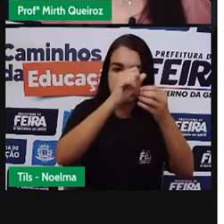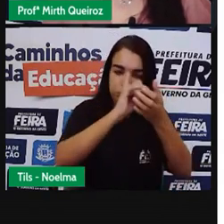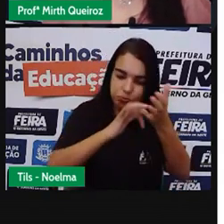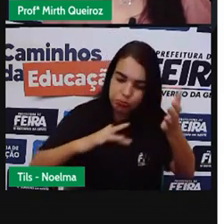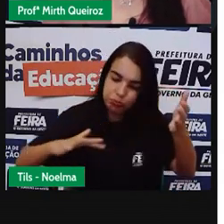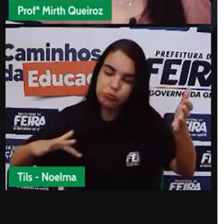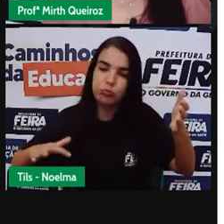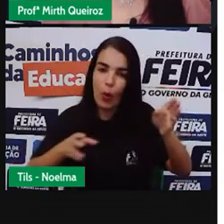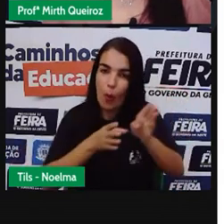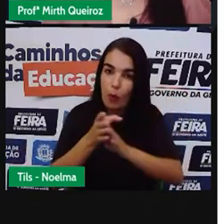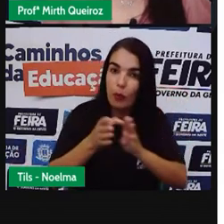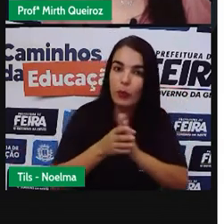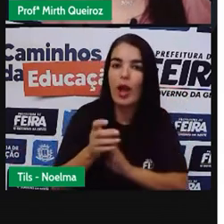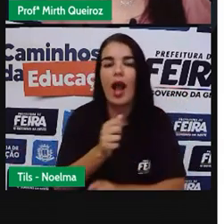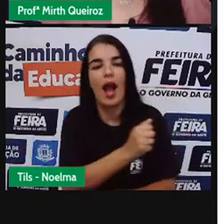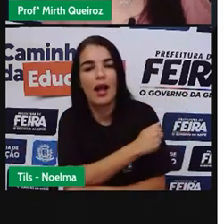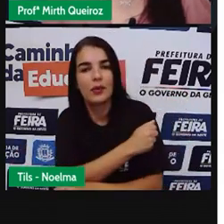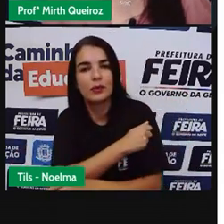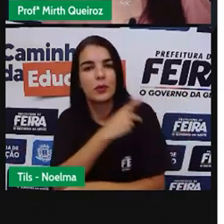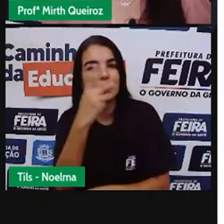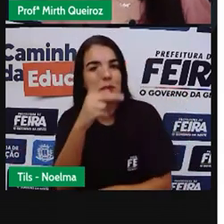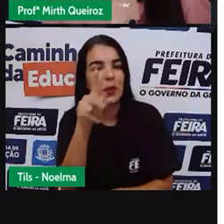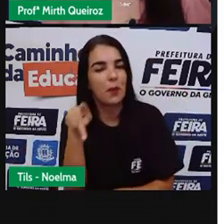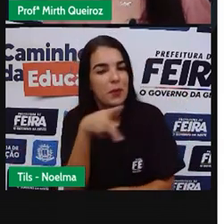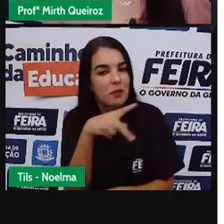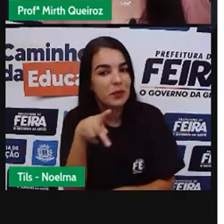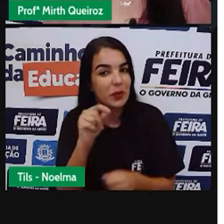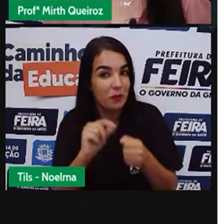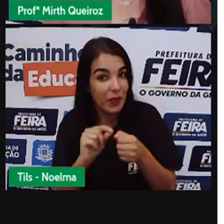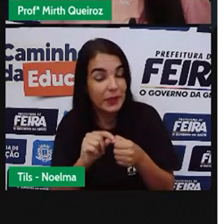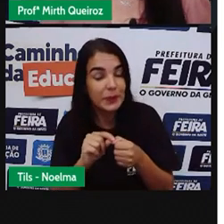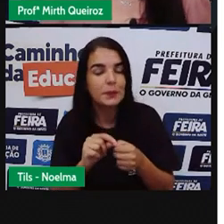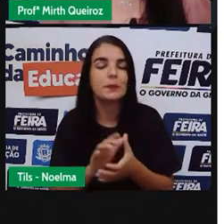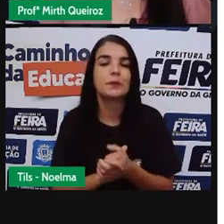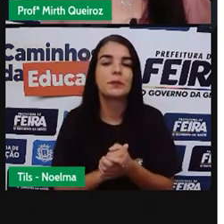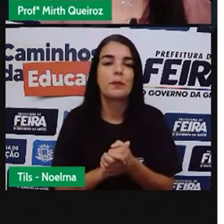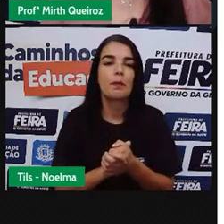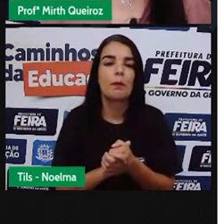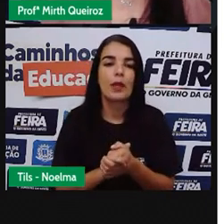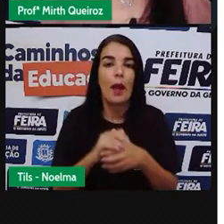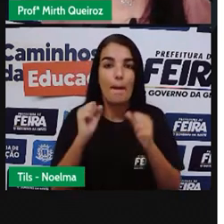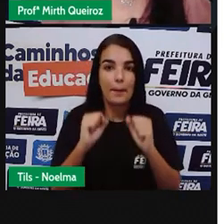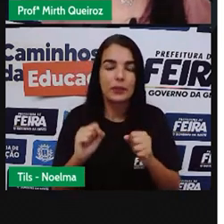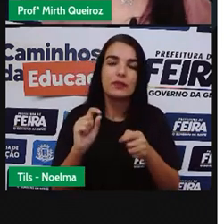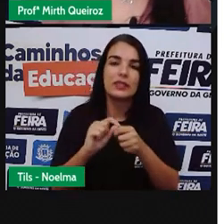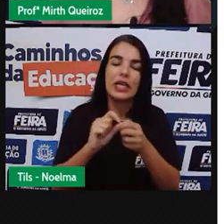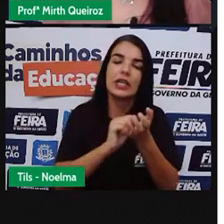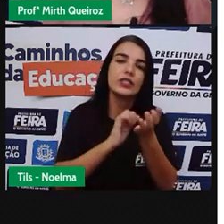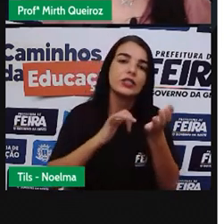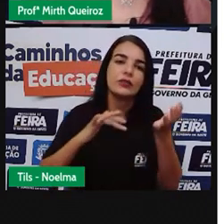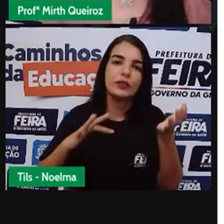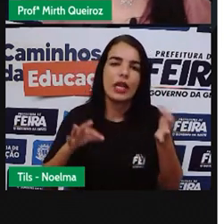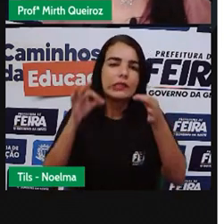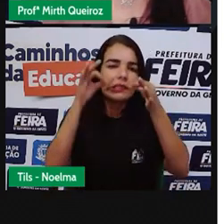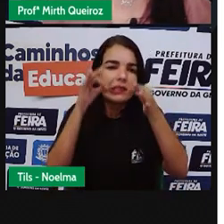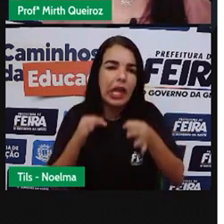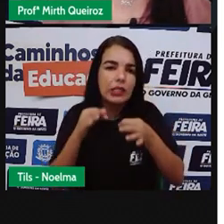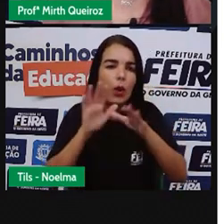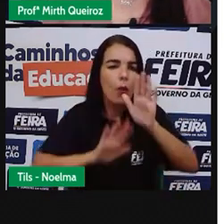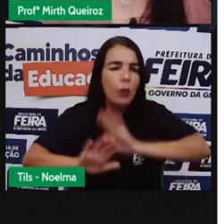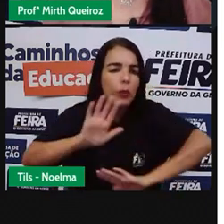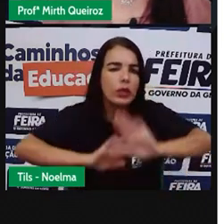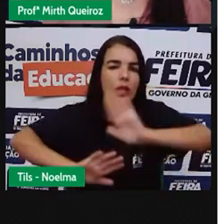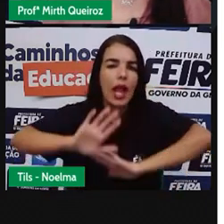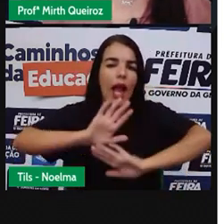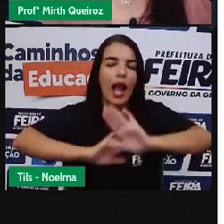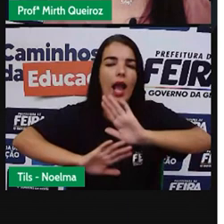orientações do aluno aí, que foi feito pelo professor de vocês, certo? Façam essas atividades direitinho, com muito